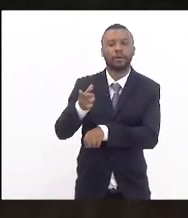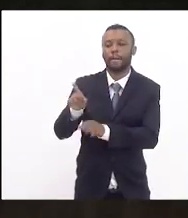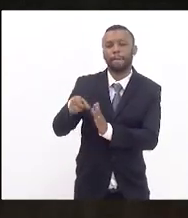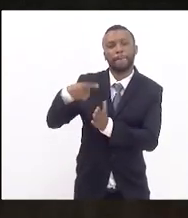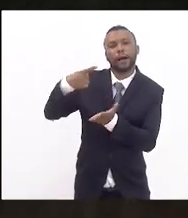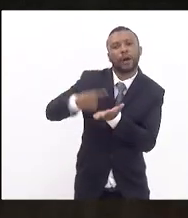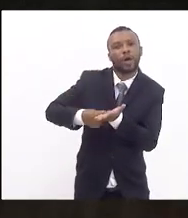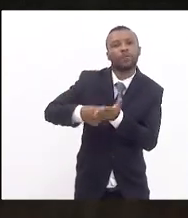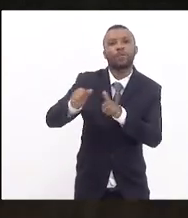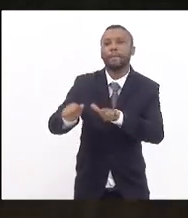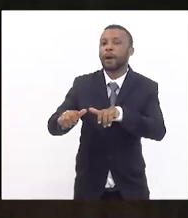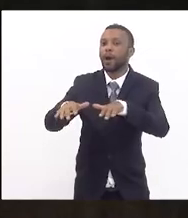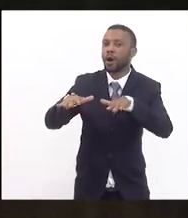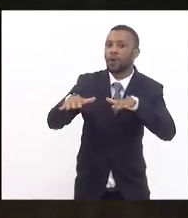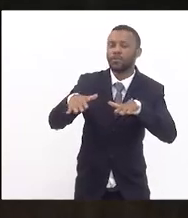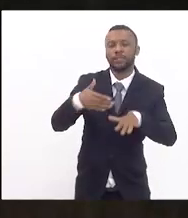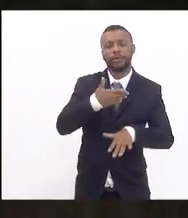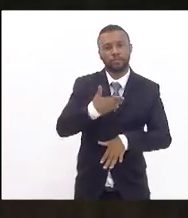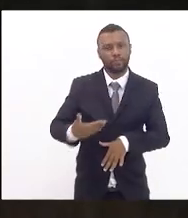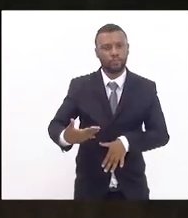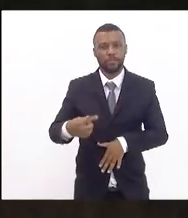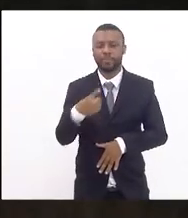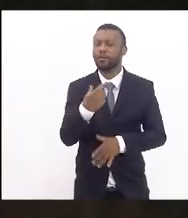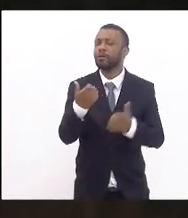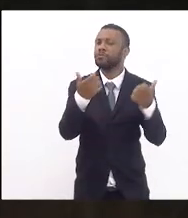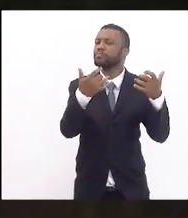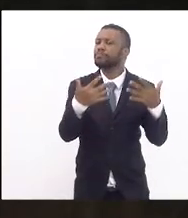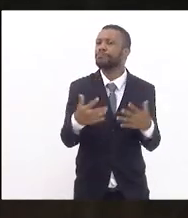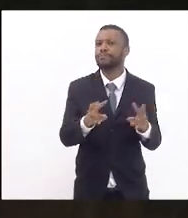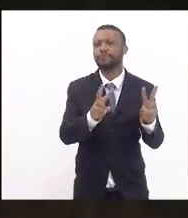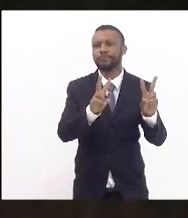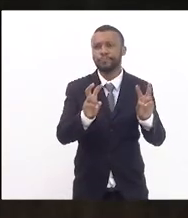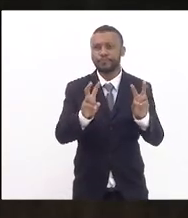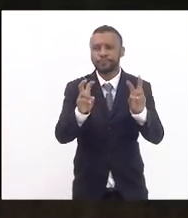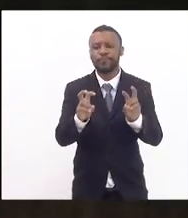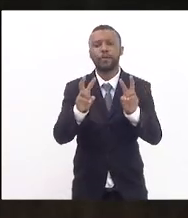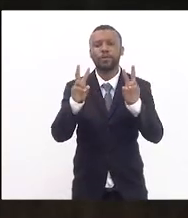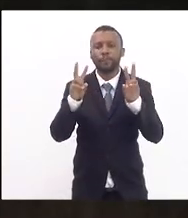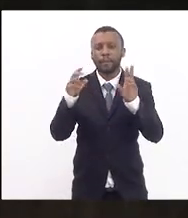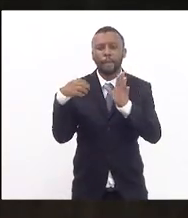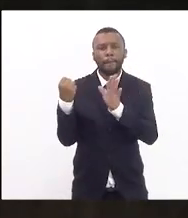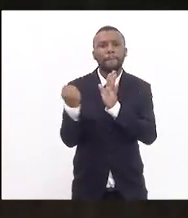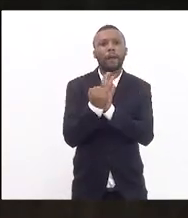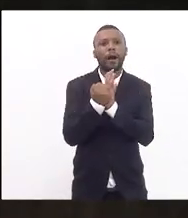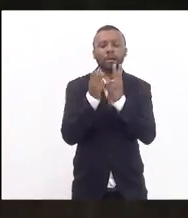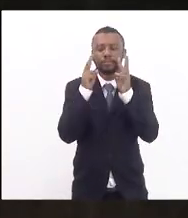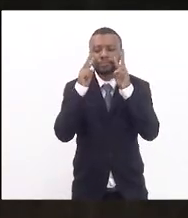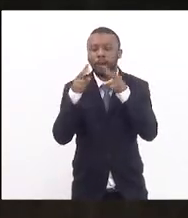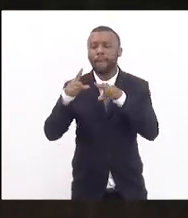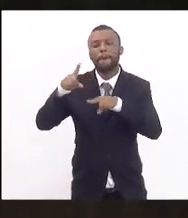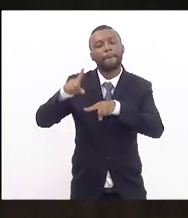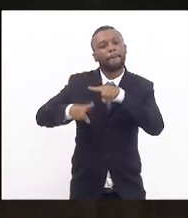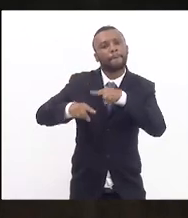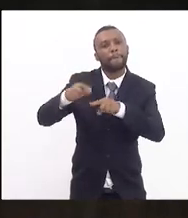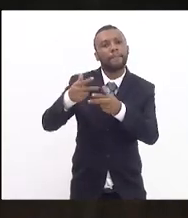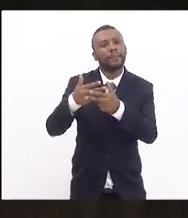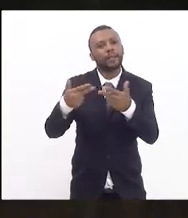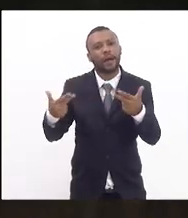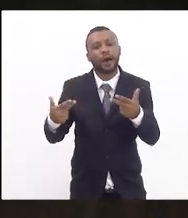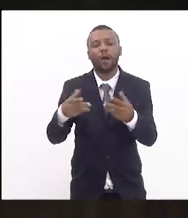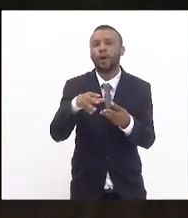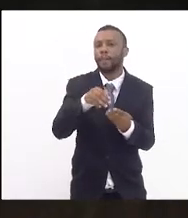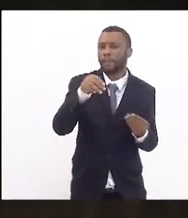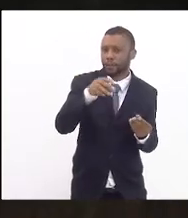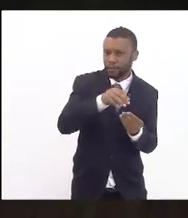audiência para nós tratarmos exatamente da questão patrimônio material e imaterial. Para ficar de forma